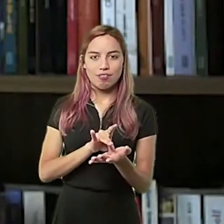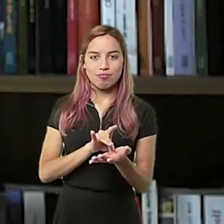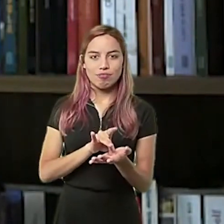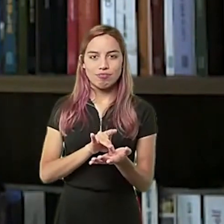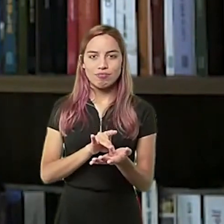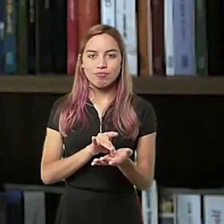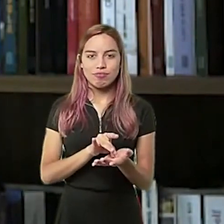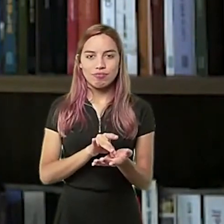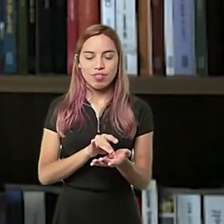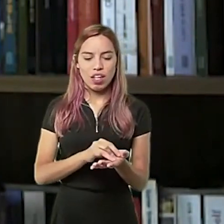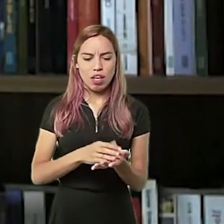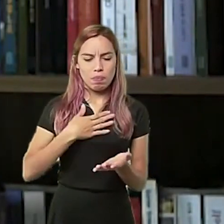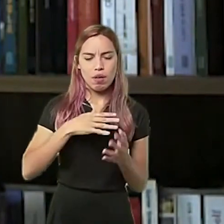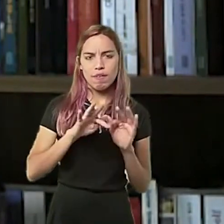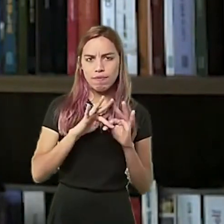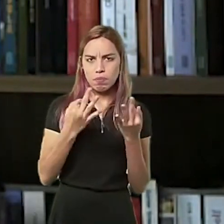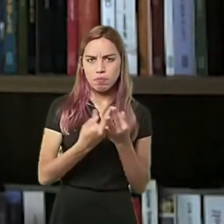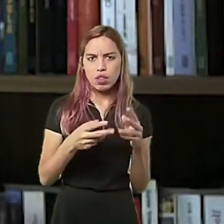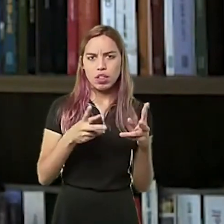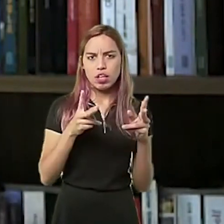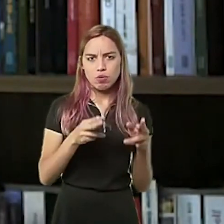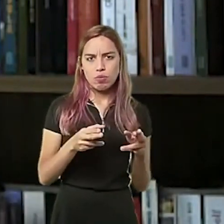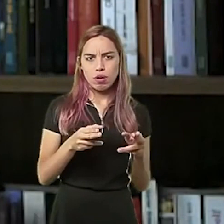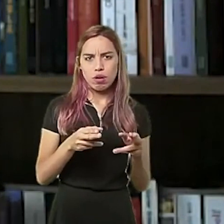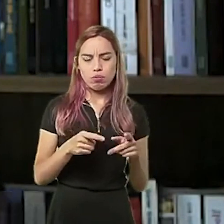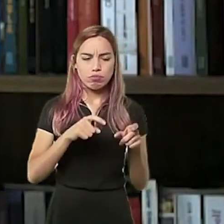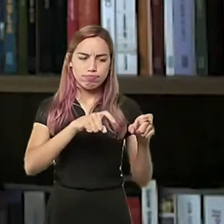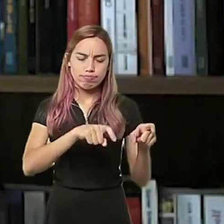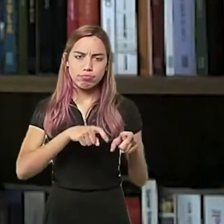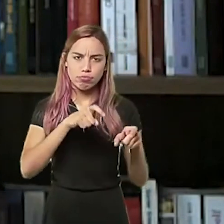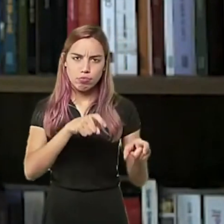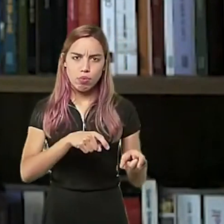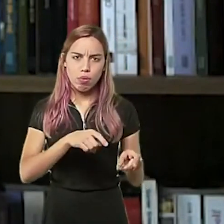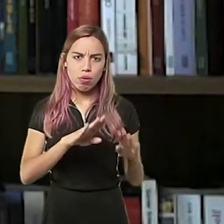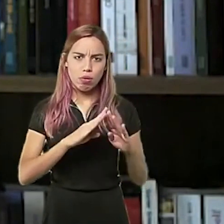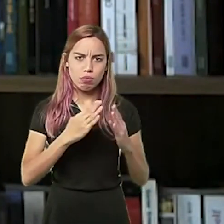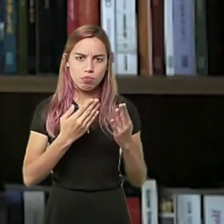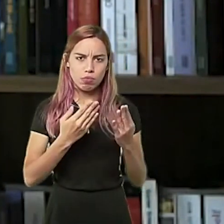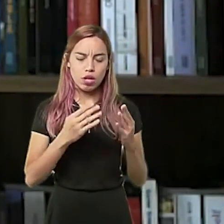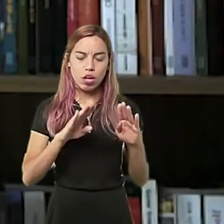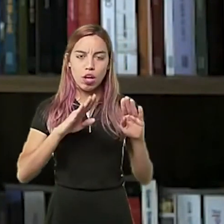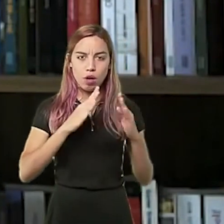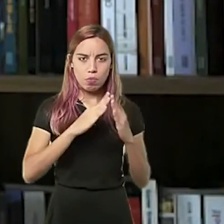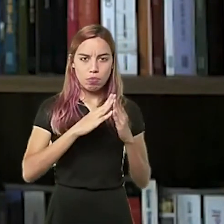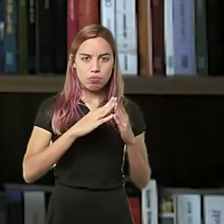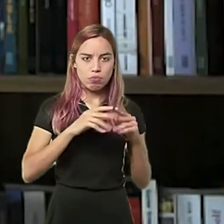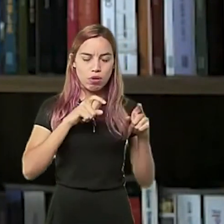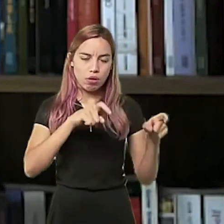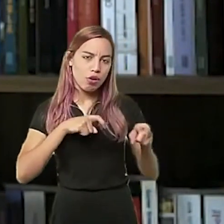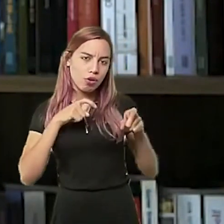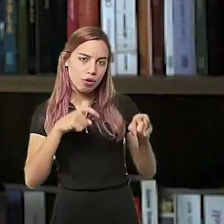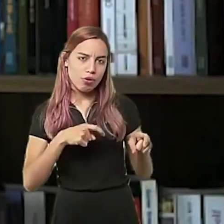família também teve origem no campo, minha família paterna teve origem no campo.